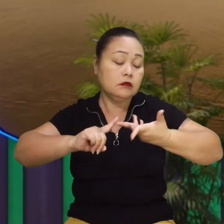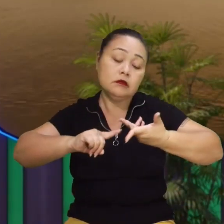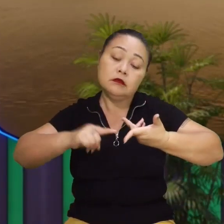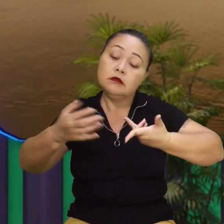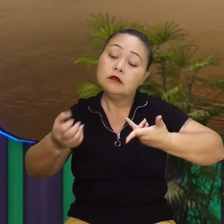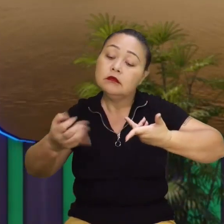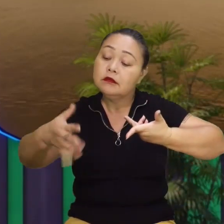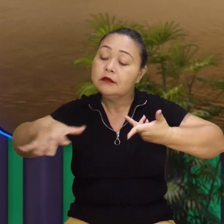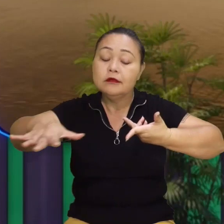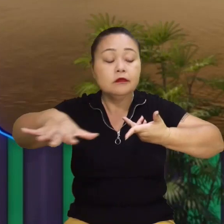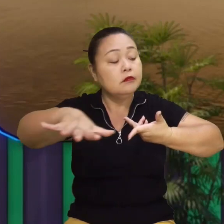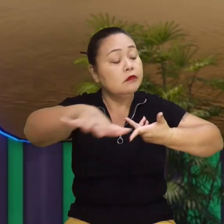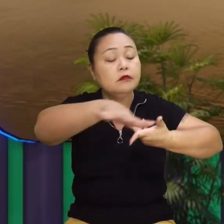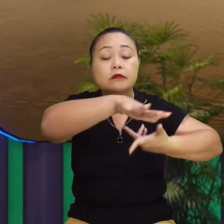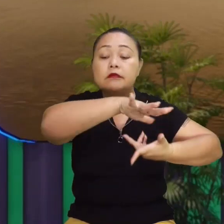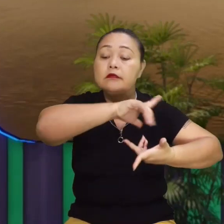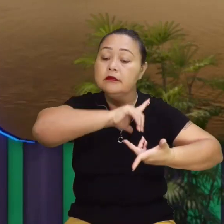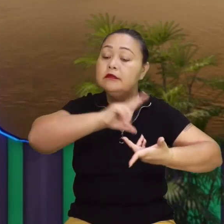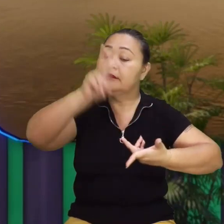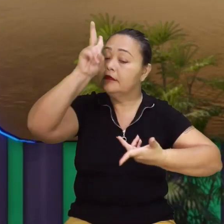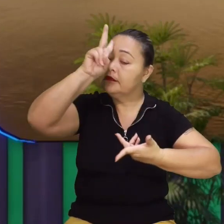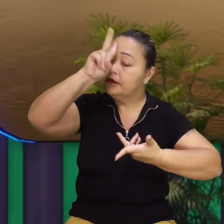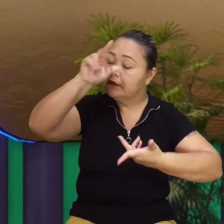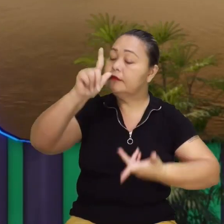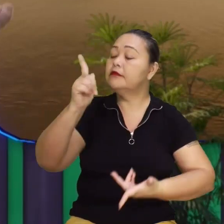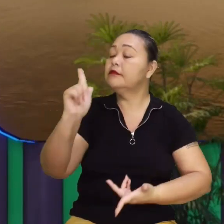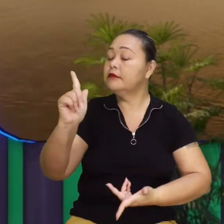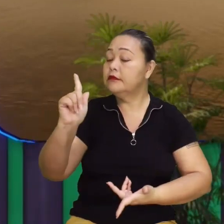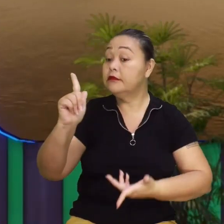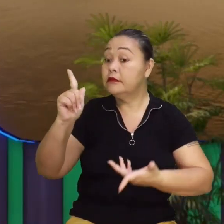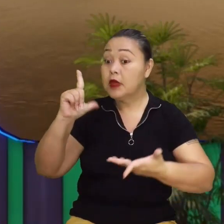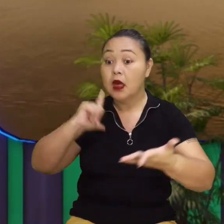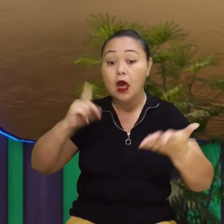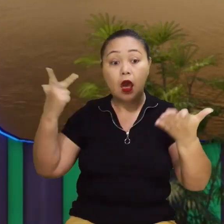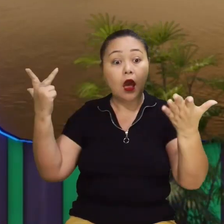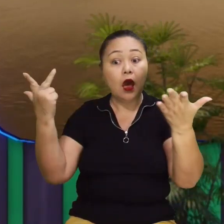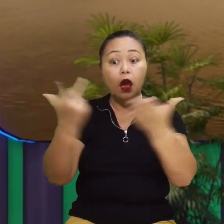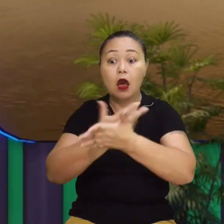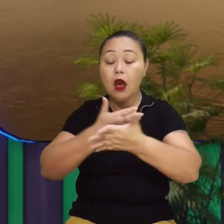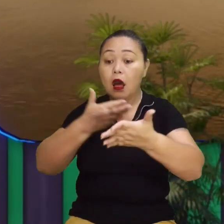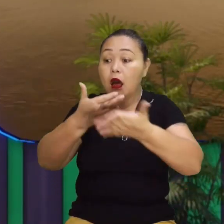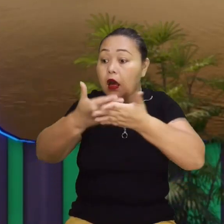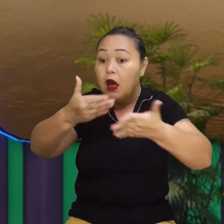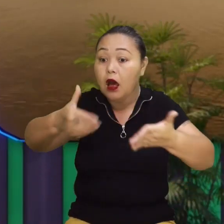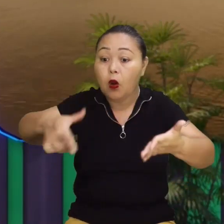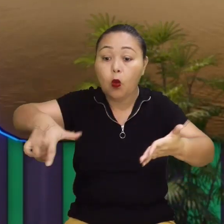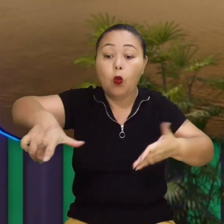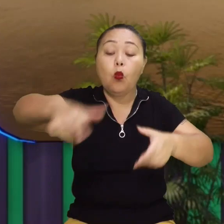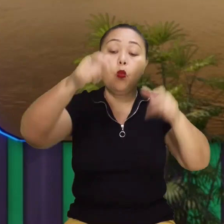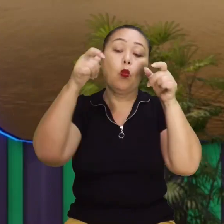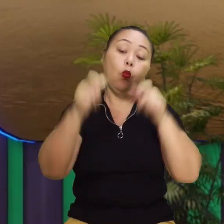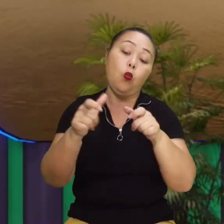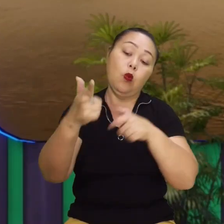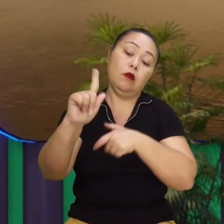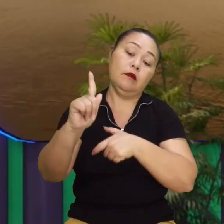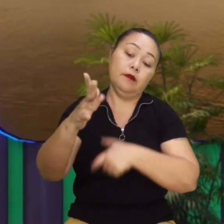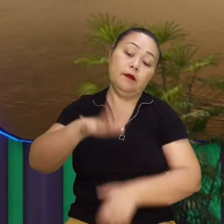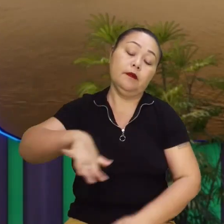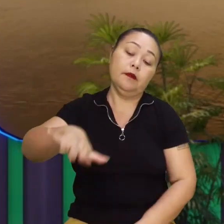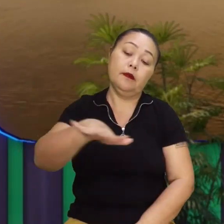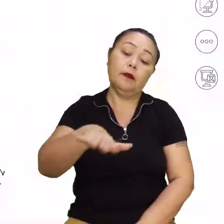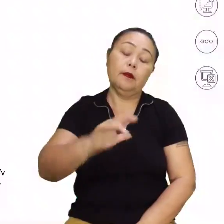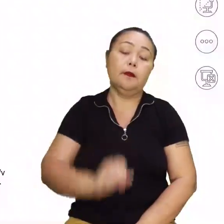situações e fenômenos históricos geográficos que vão impactar naquele espaço geográfico Ok